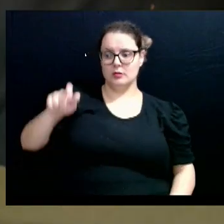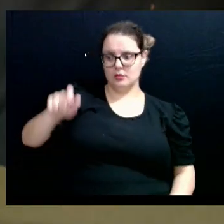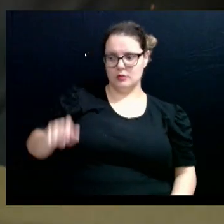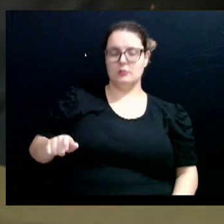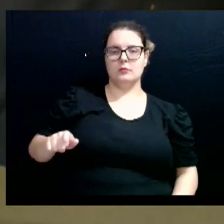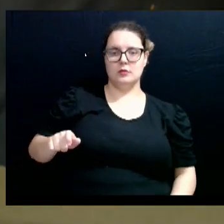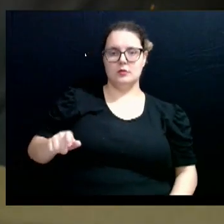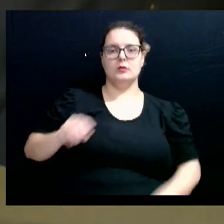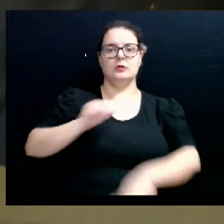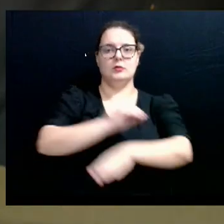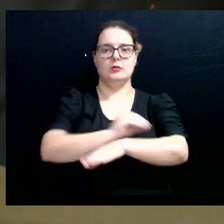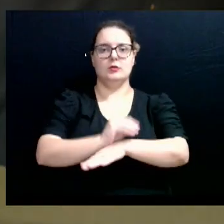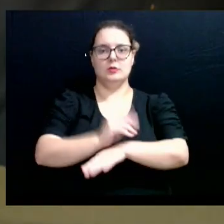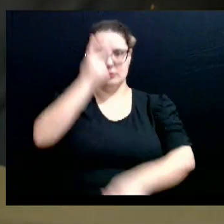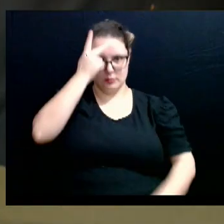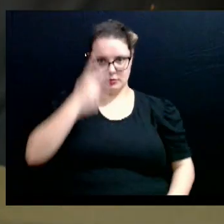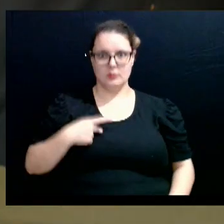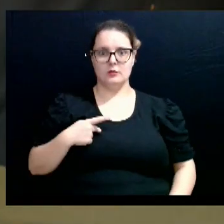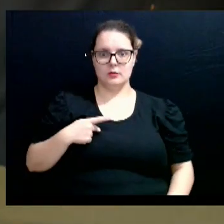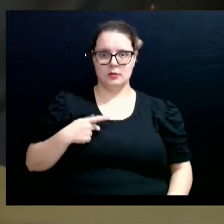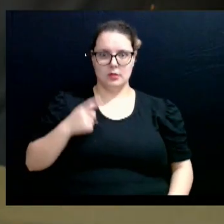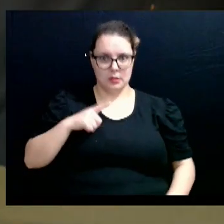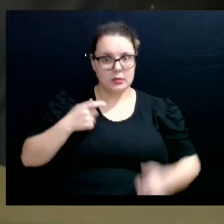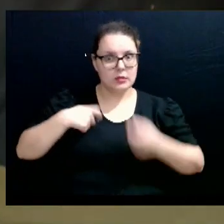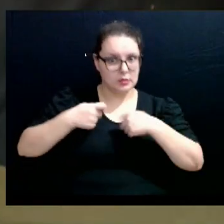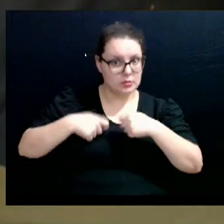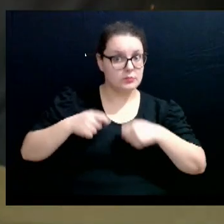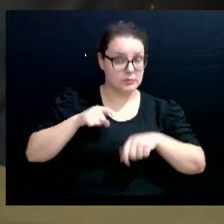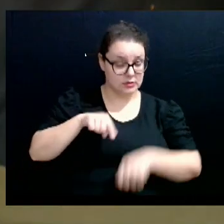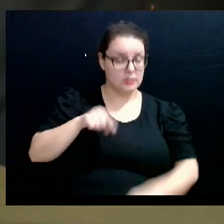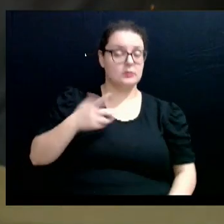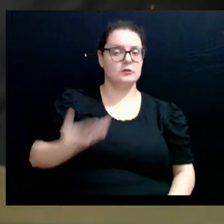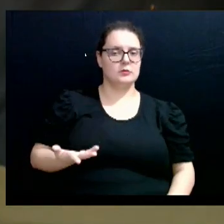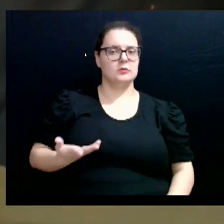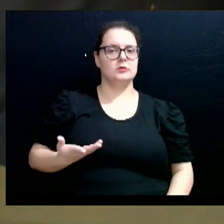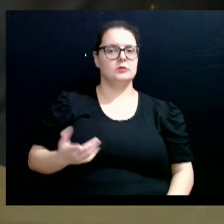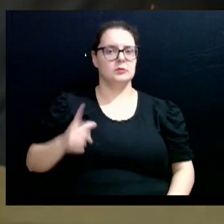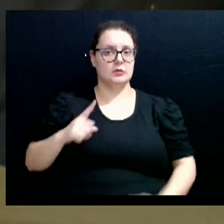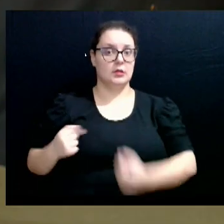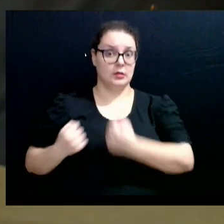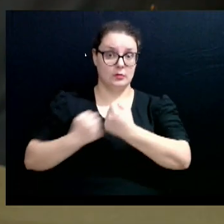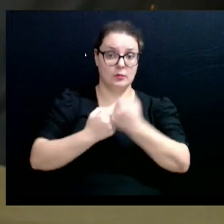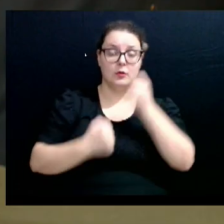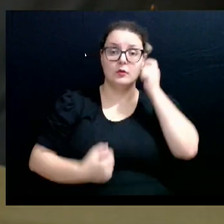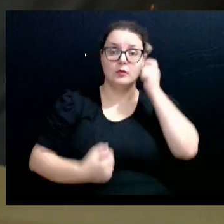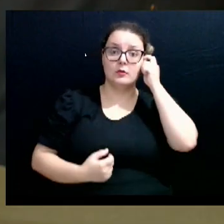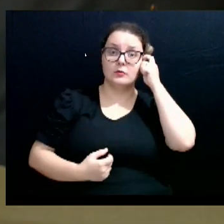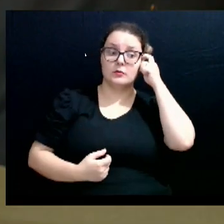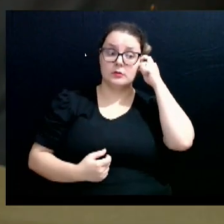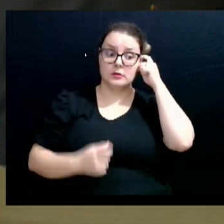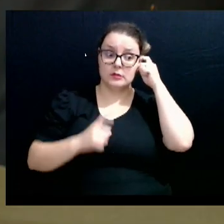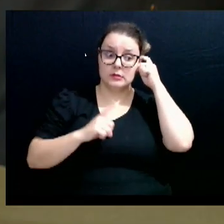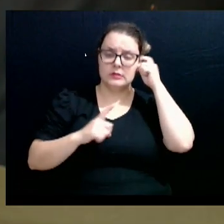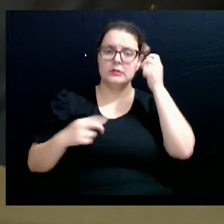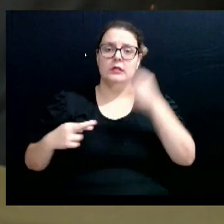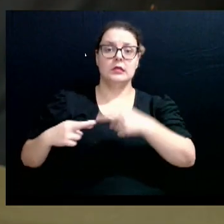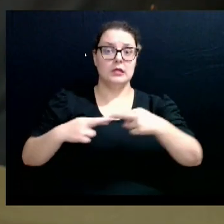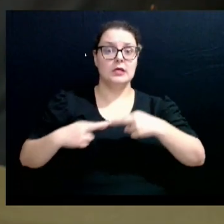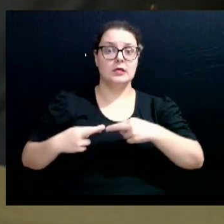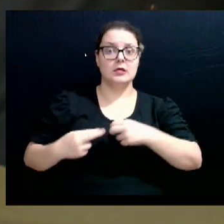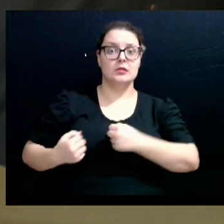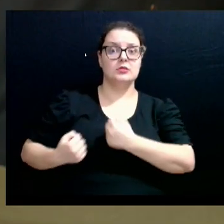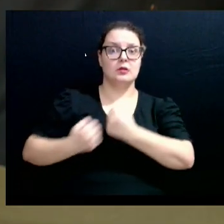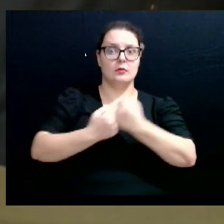com você. Você tem administrado isso? Você tem apoio? Você tem uma rede de apoio para que esse cuidado seja